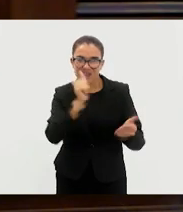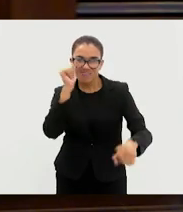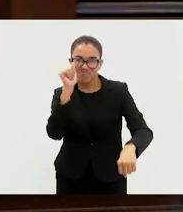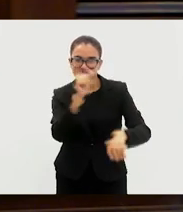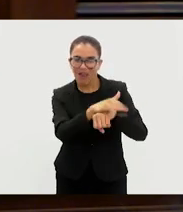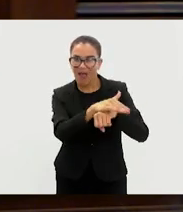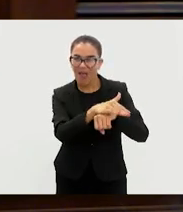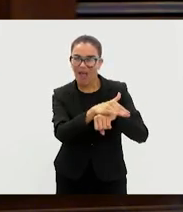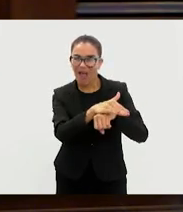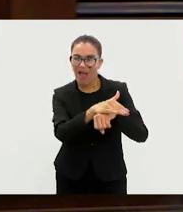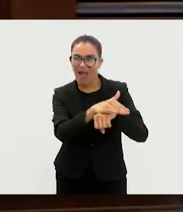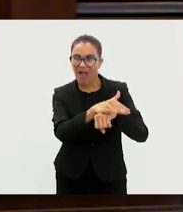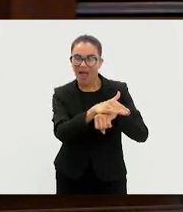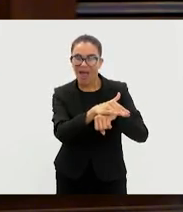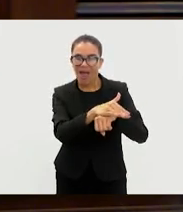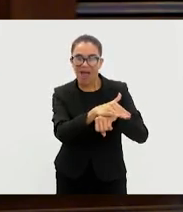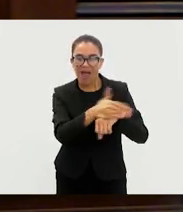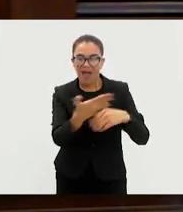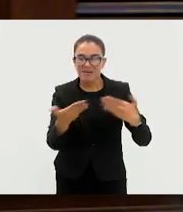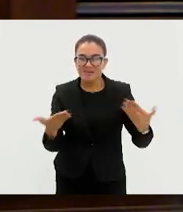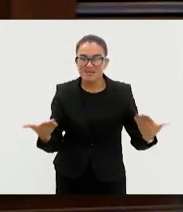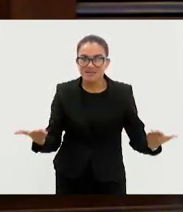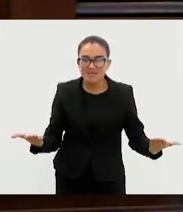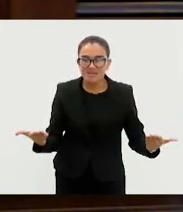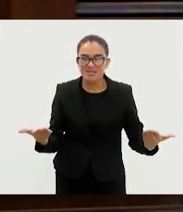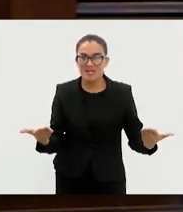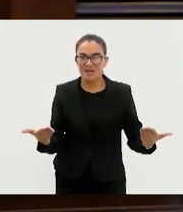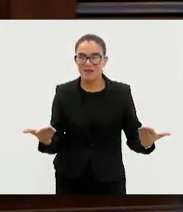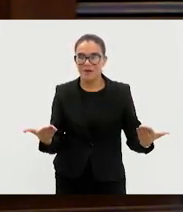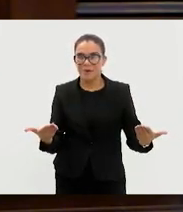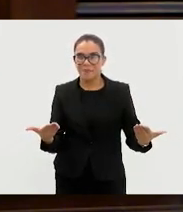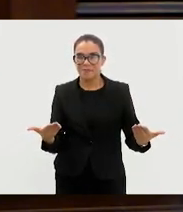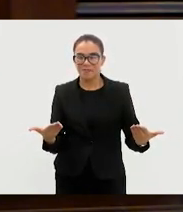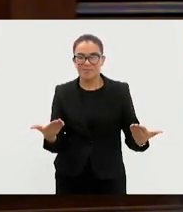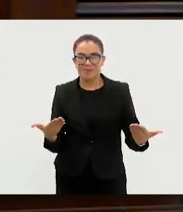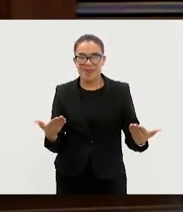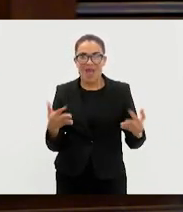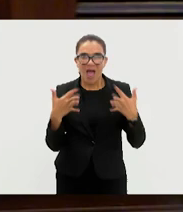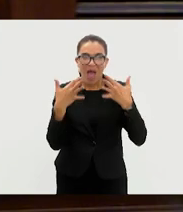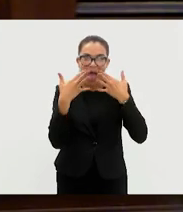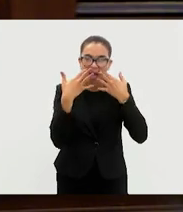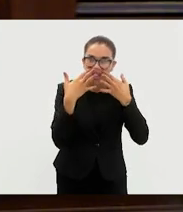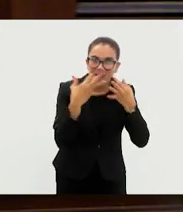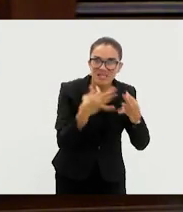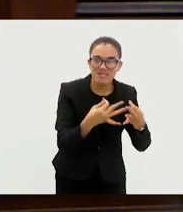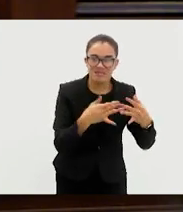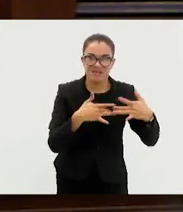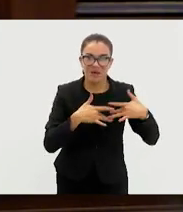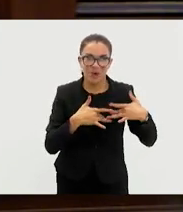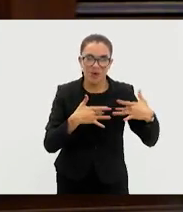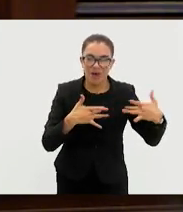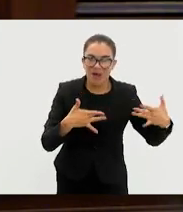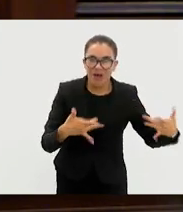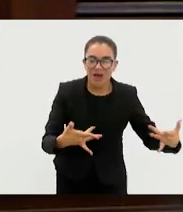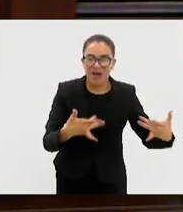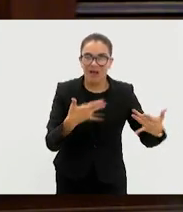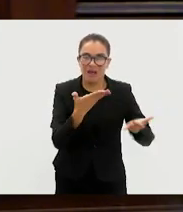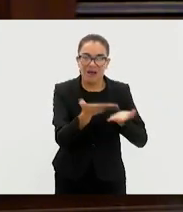com uma ausência absoluta de atenção, de solidariedade, de